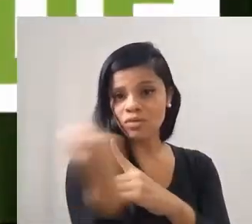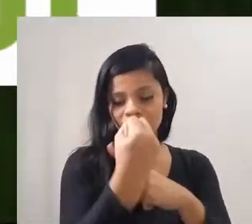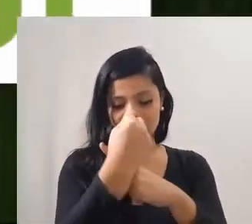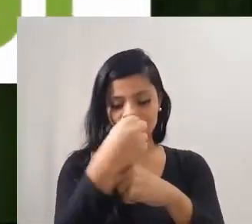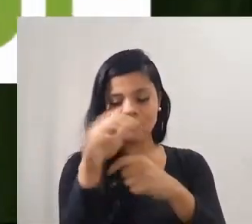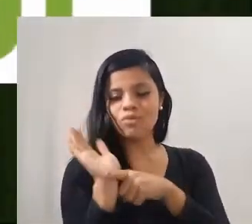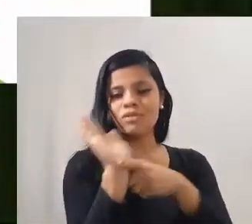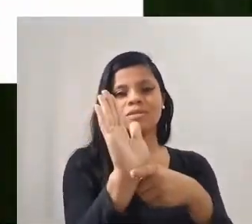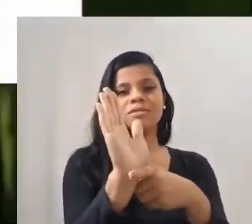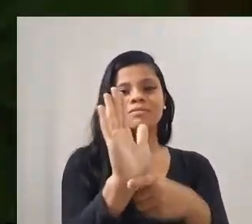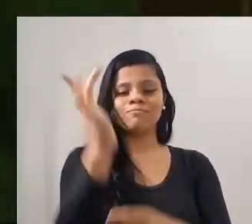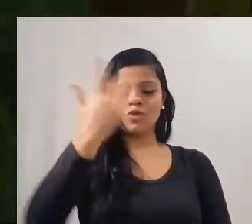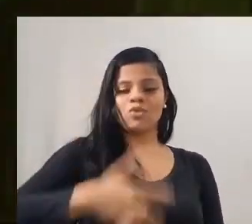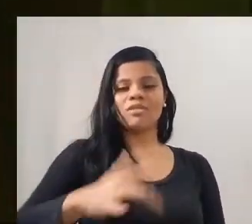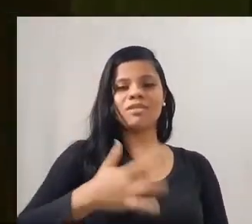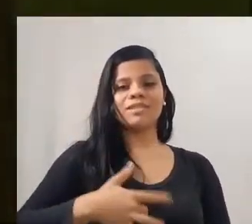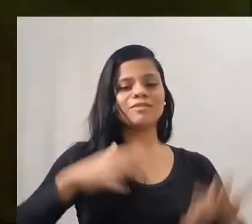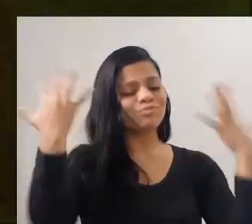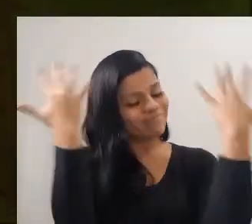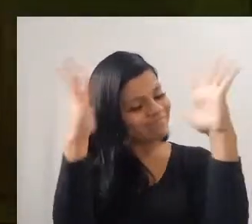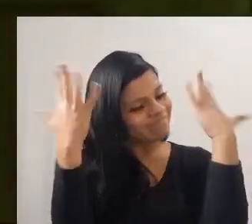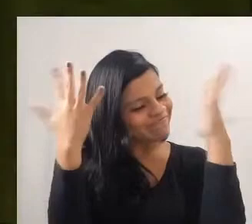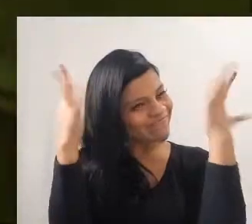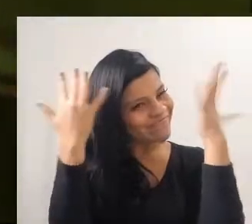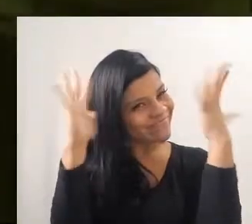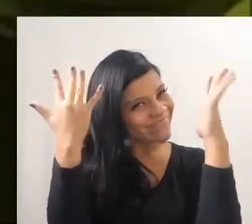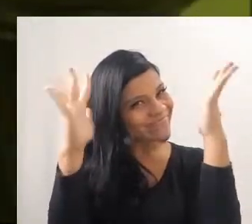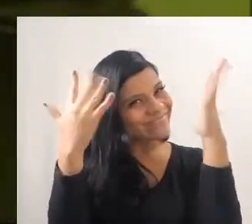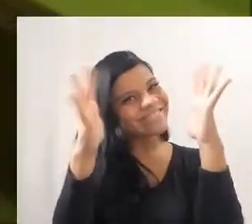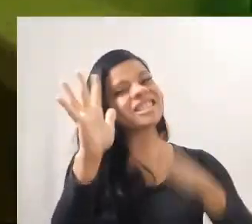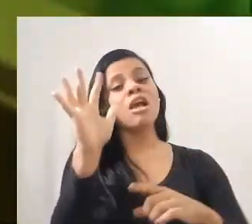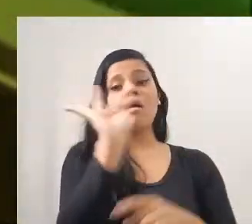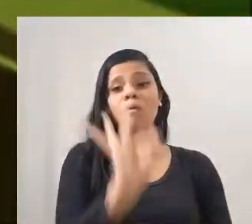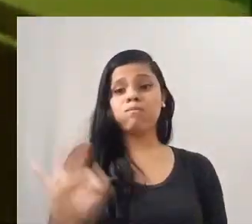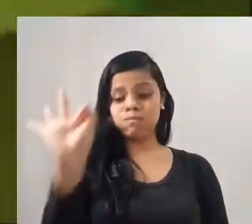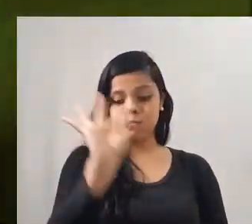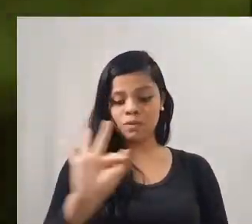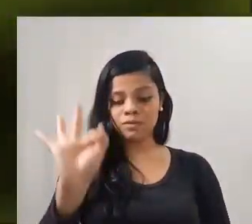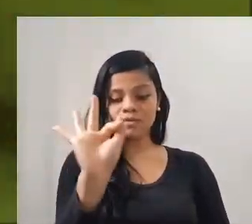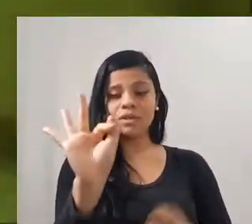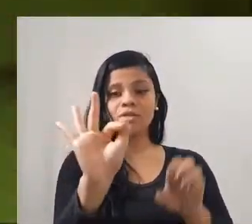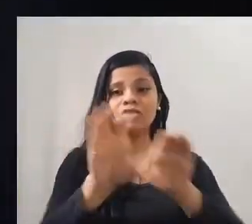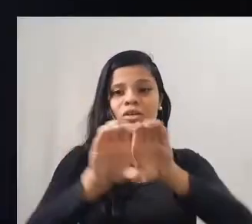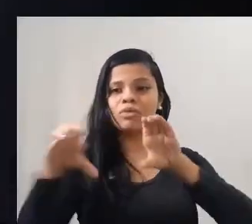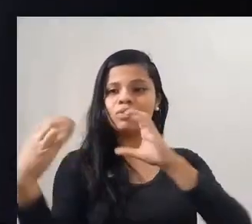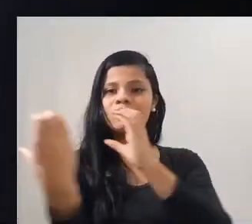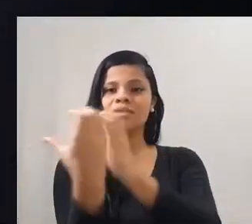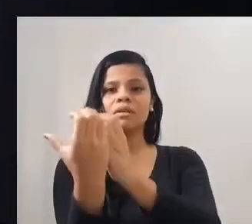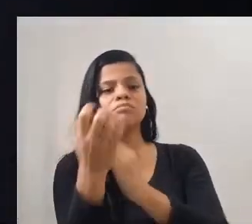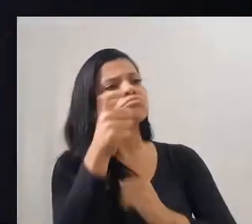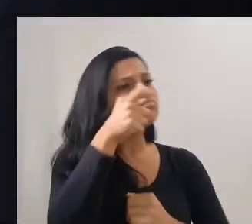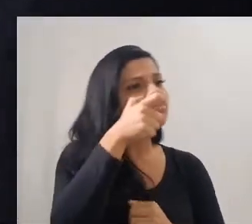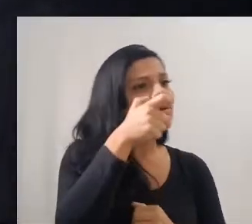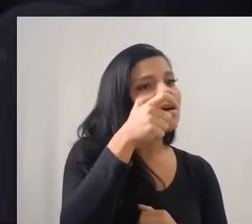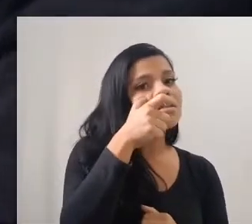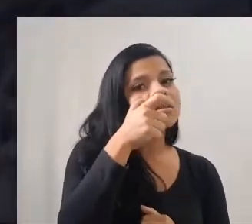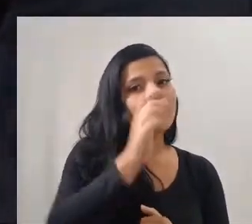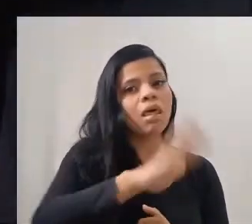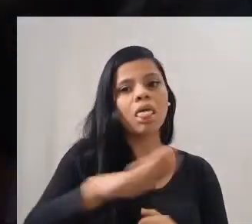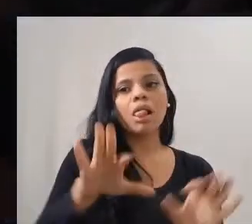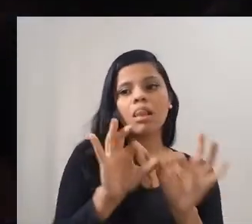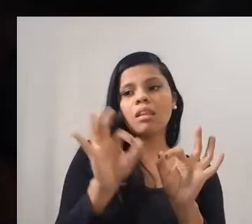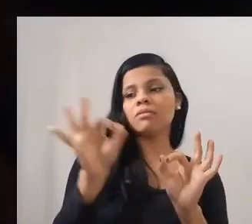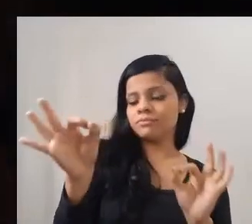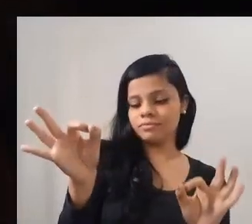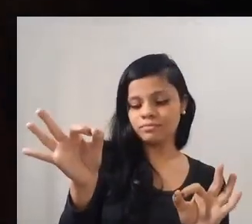e solidariedade. A faculdade tem deveres com a sociedade que a cerca, e seus alunos não podem ficar alienados